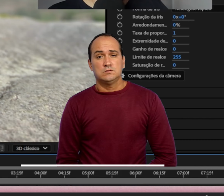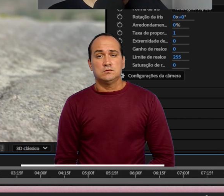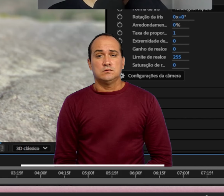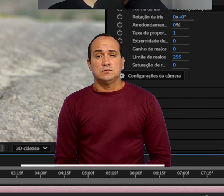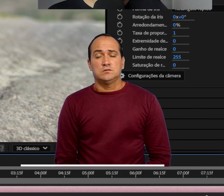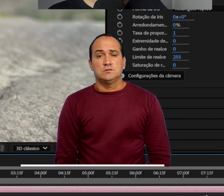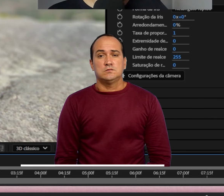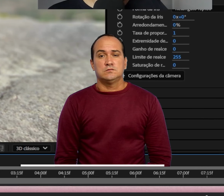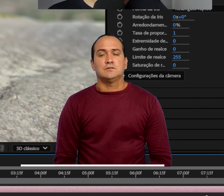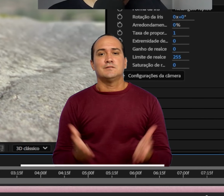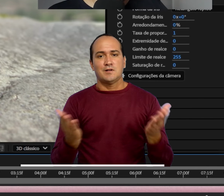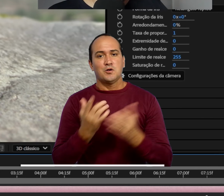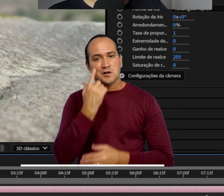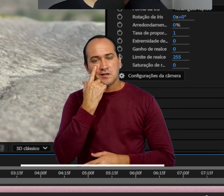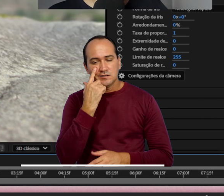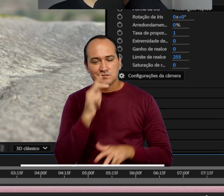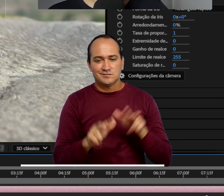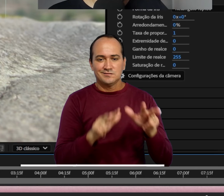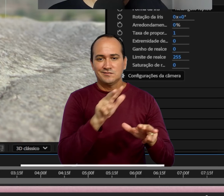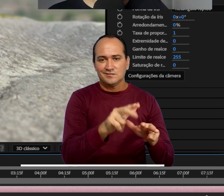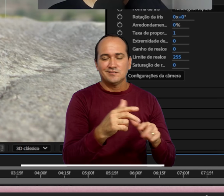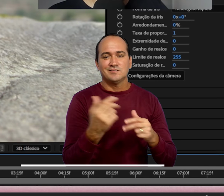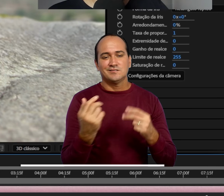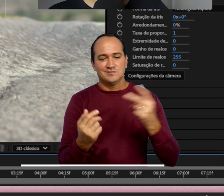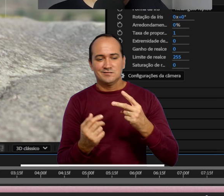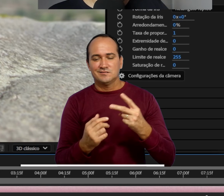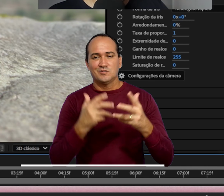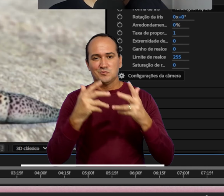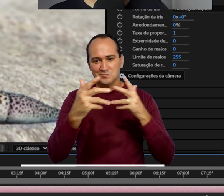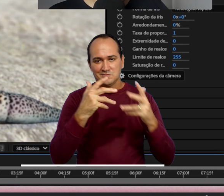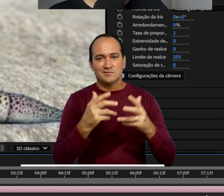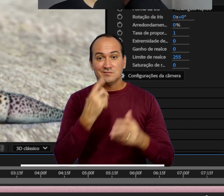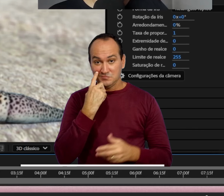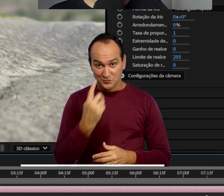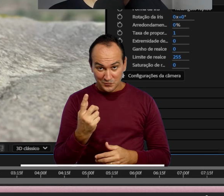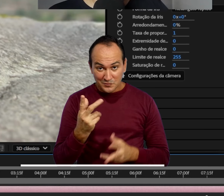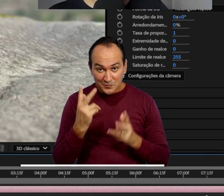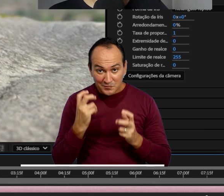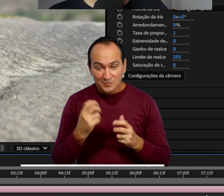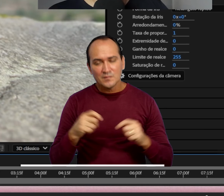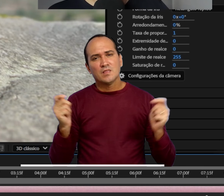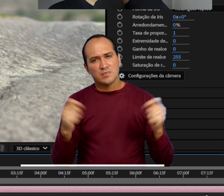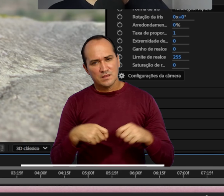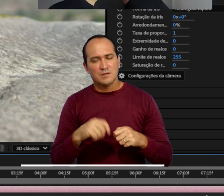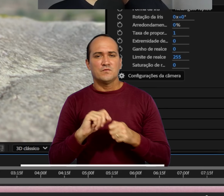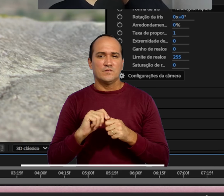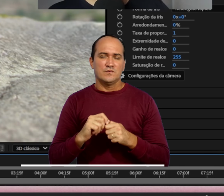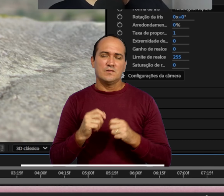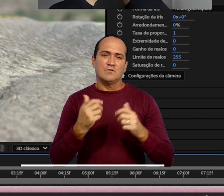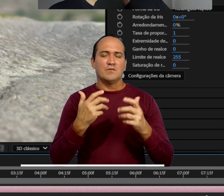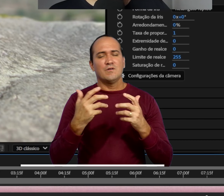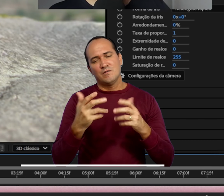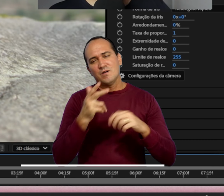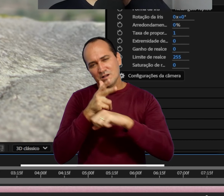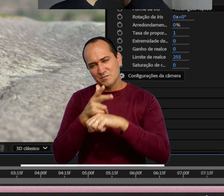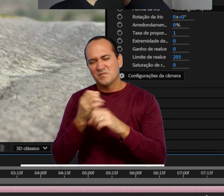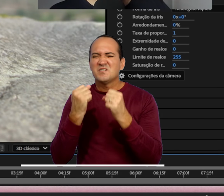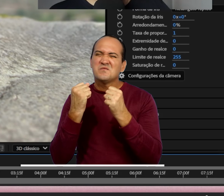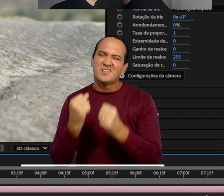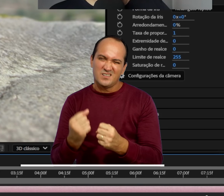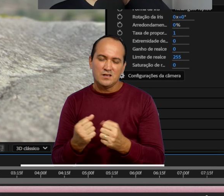E agora o foco está aqui, ó, calanguinho, e o segundo plano lá está desfocado. Vocês conseguem ver, ó? Isso. Eu posso fazer isso com a câmera, mas fica